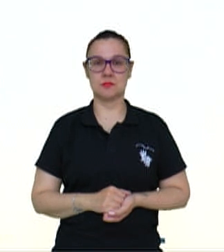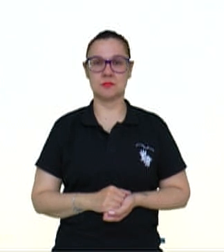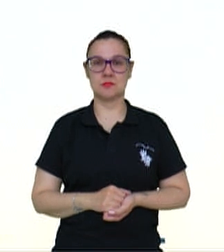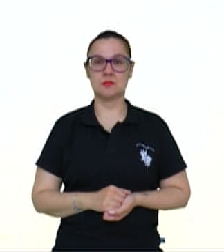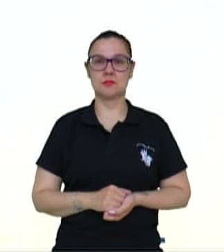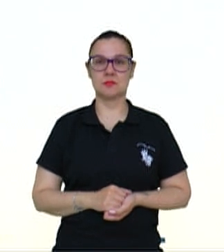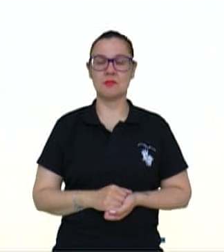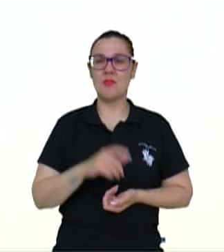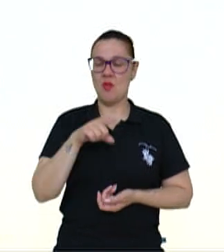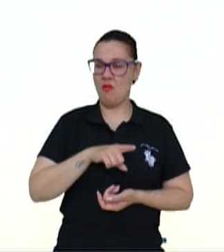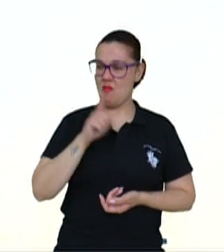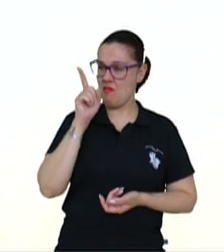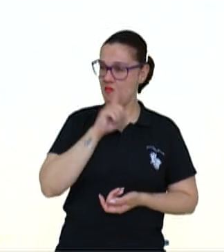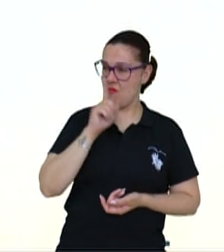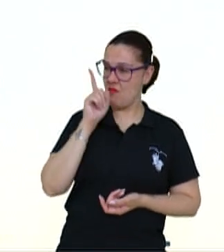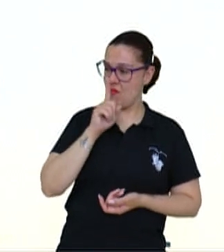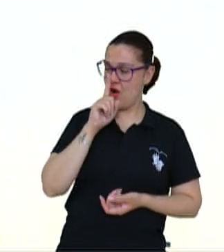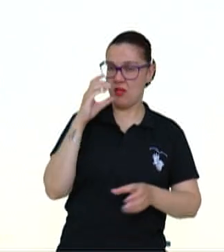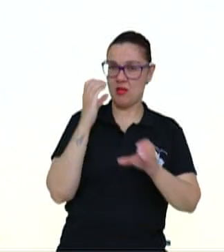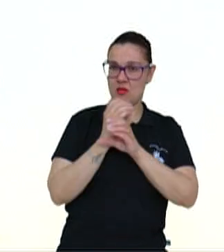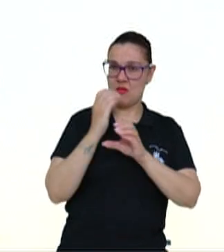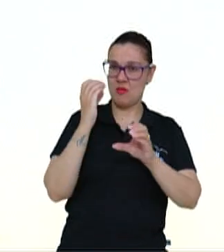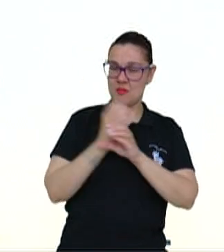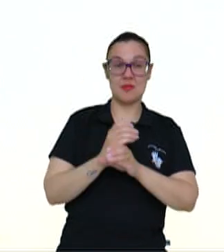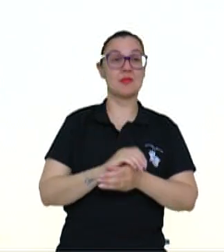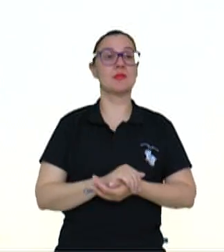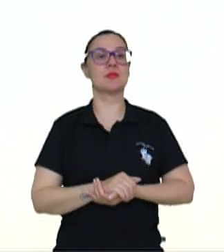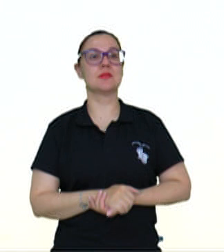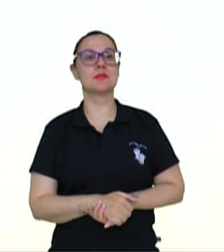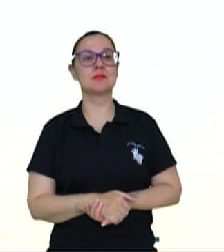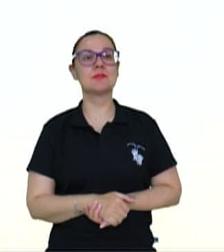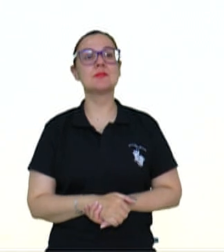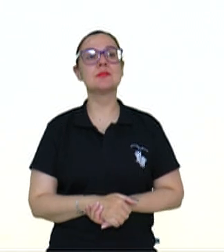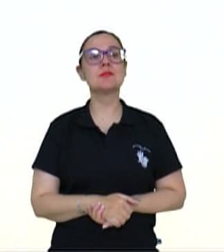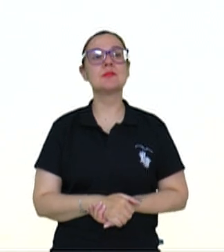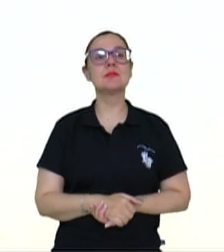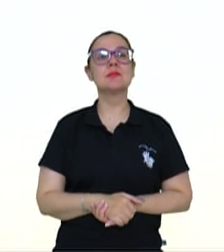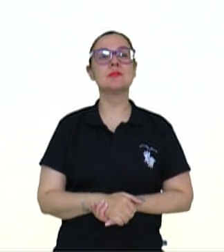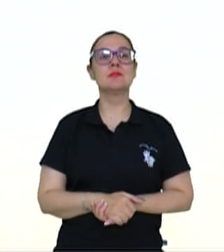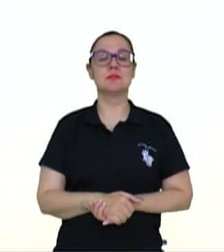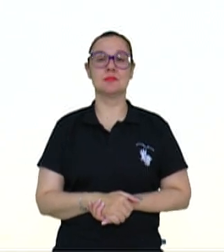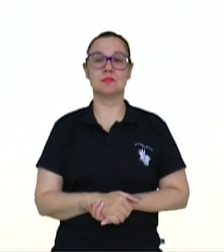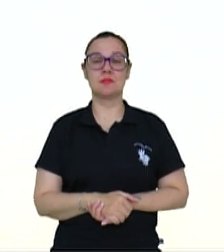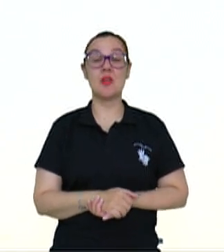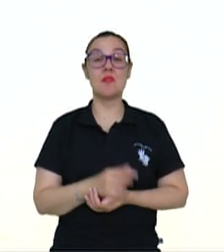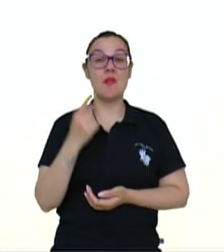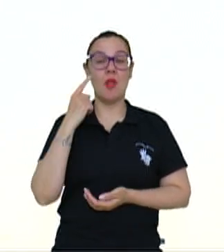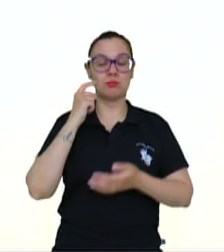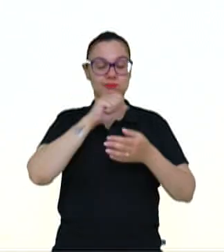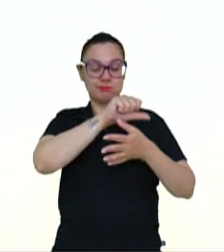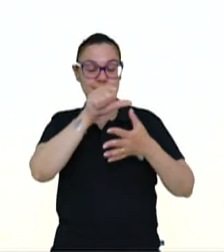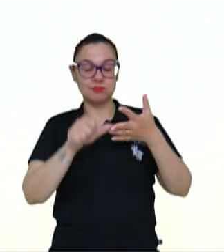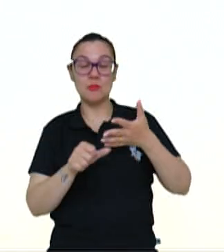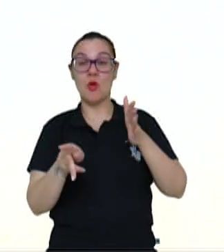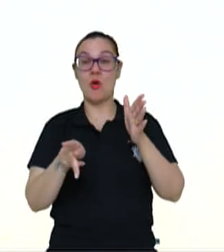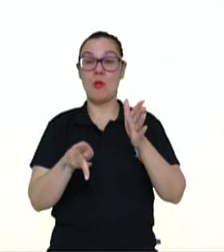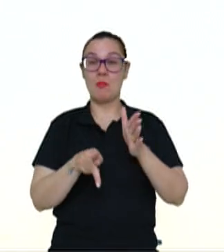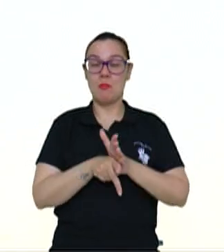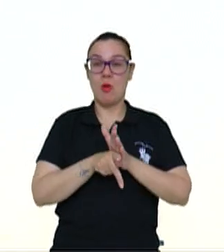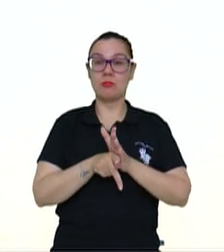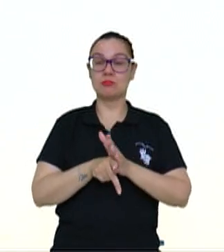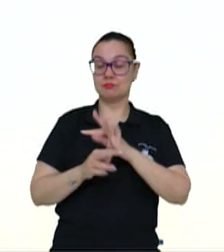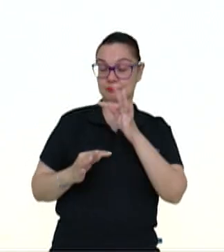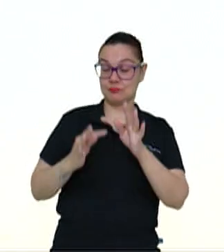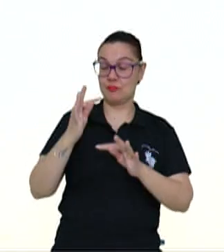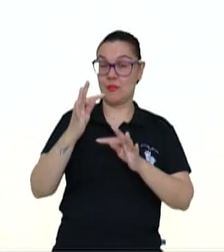comunicação? Então, seria uma falha na comunicação? Vamos falar um pouquinho através de gêneros digitais, trazer um pouquinho